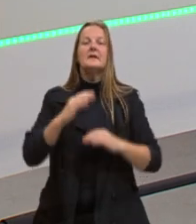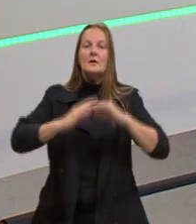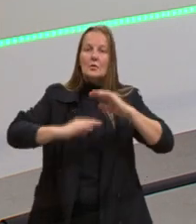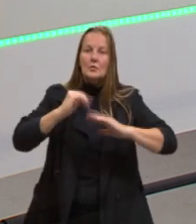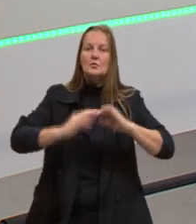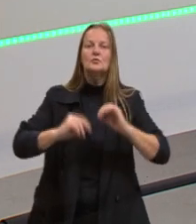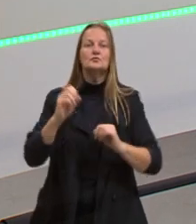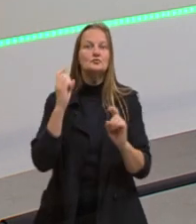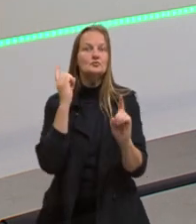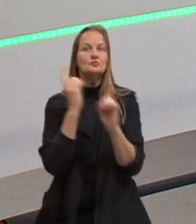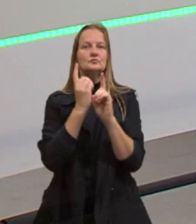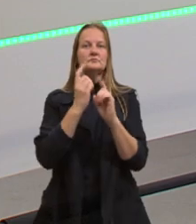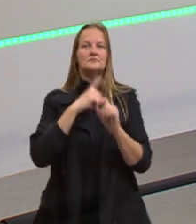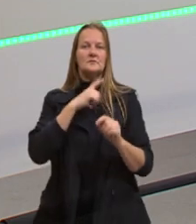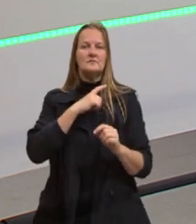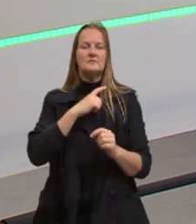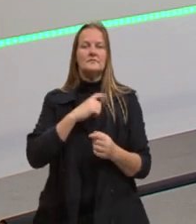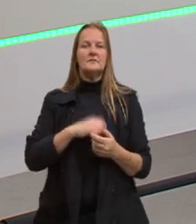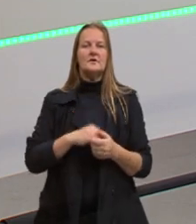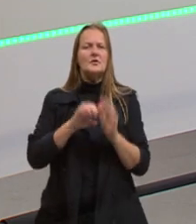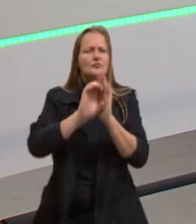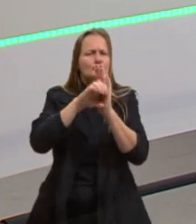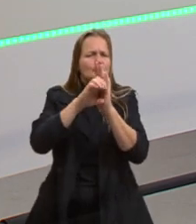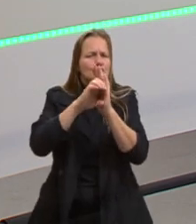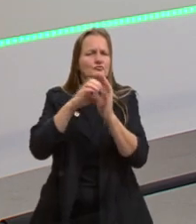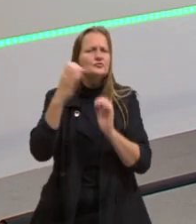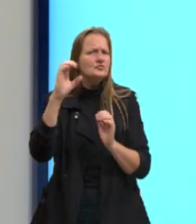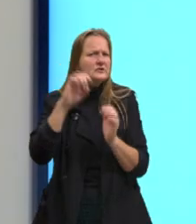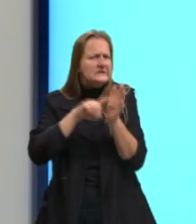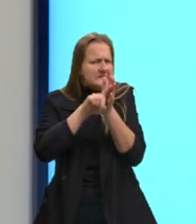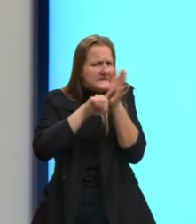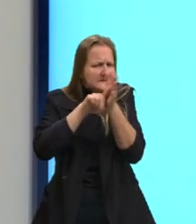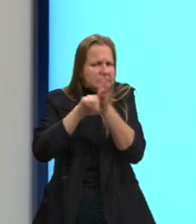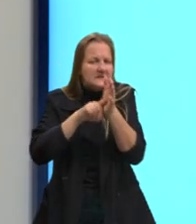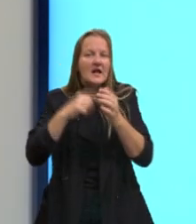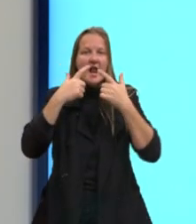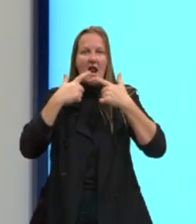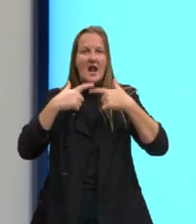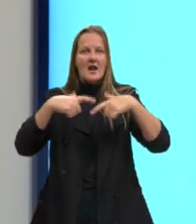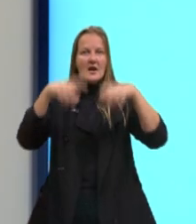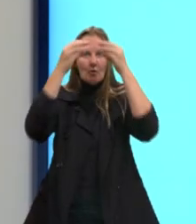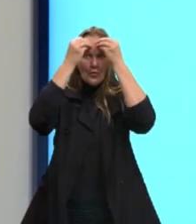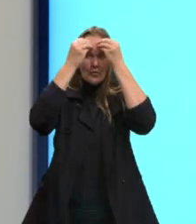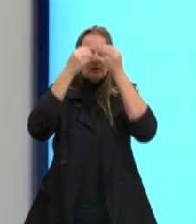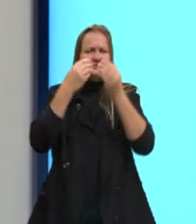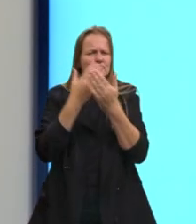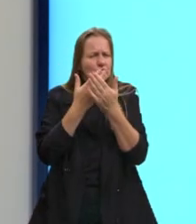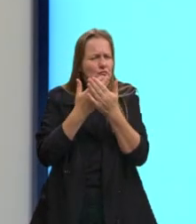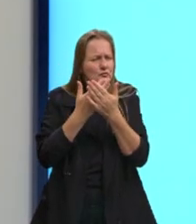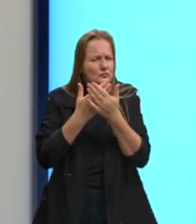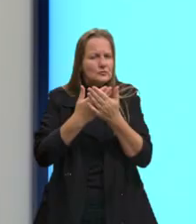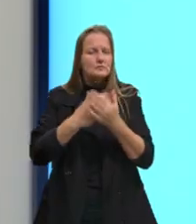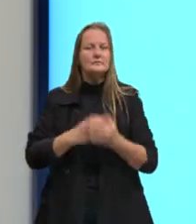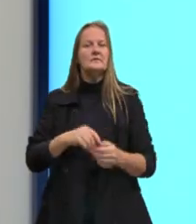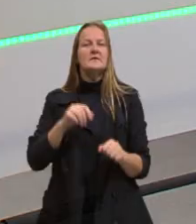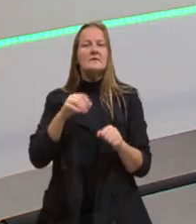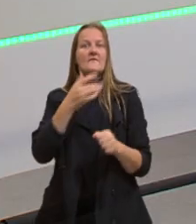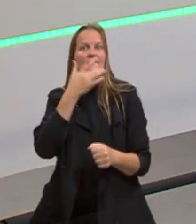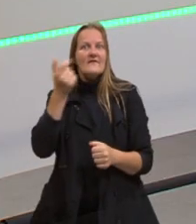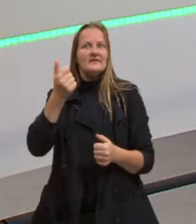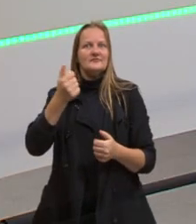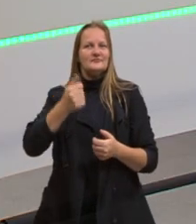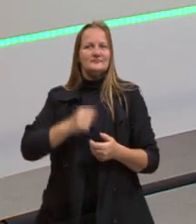aplicadas e foram descobertas por cientistas que estuda as linguagens que estudam a língua né técnicas que